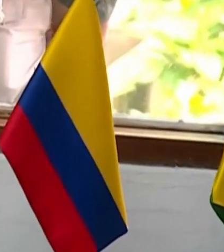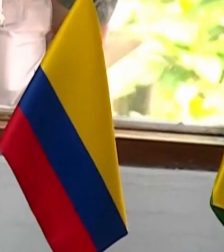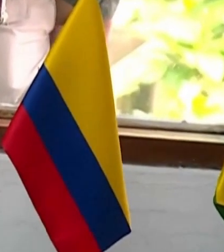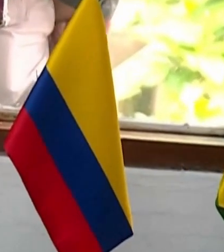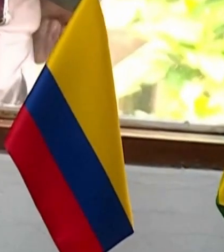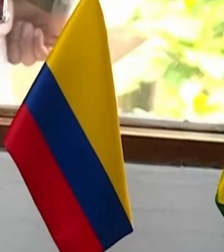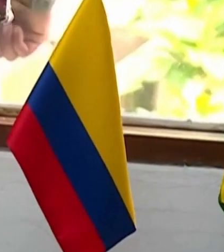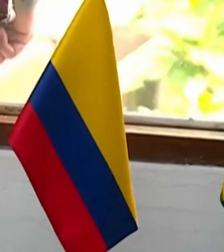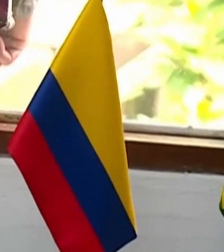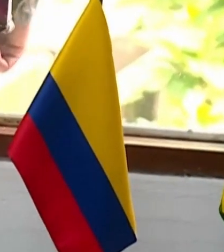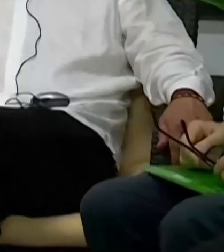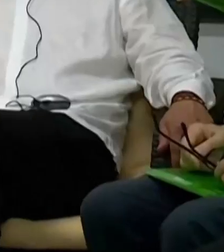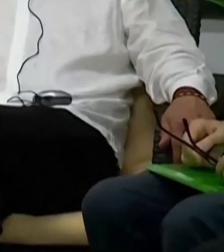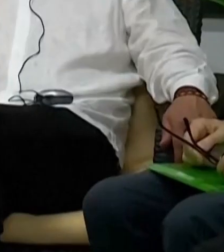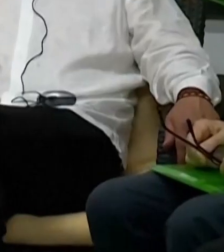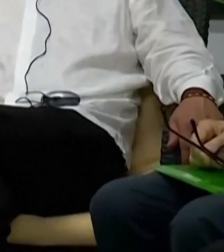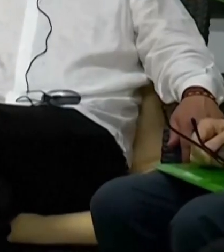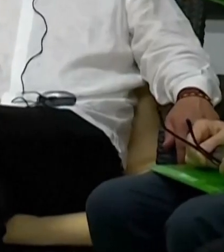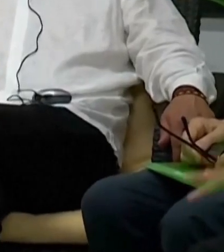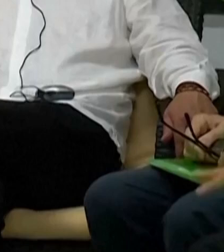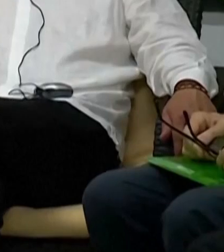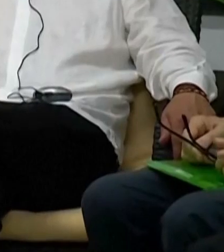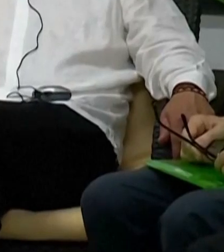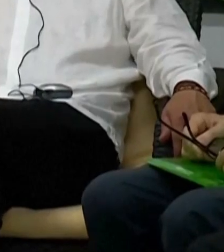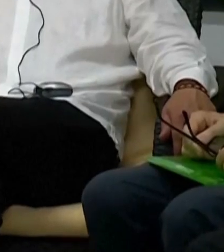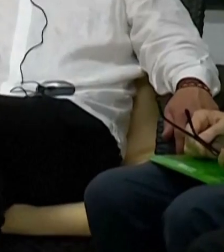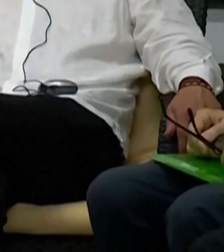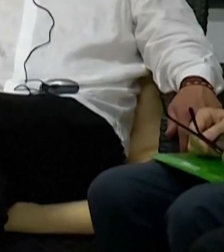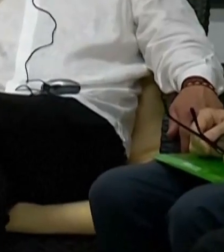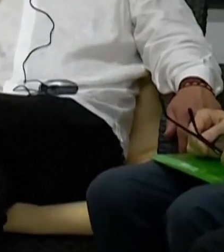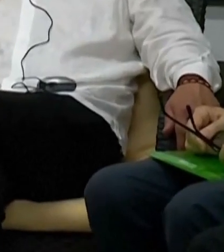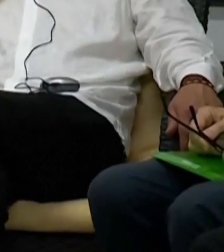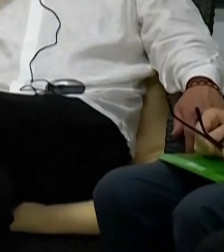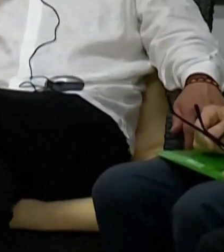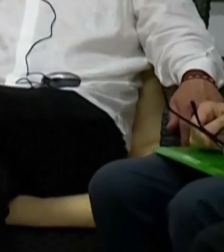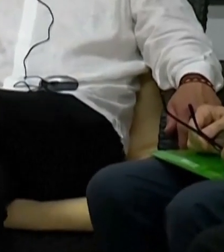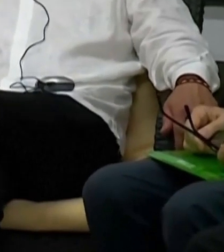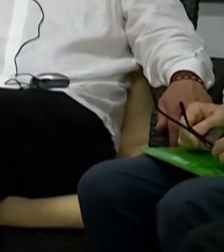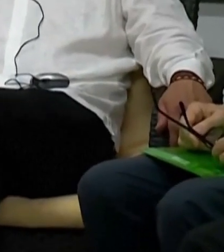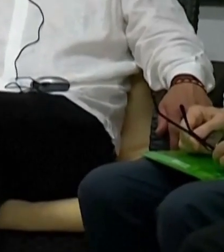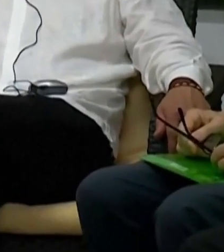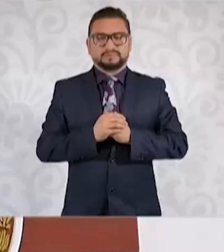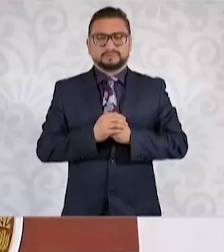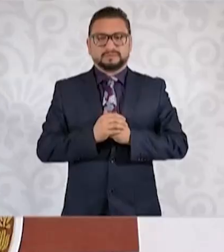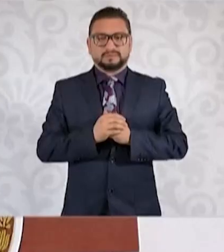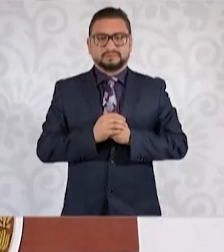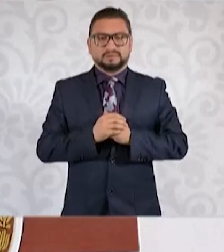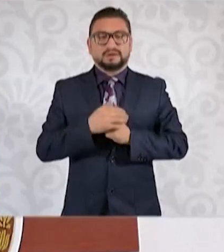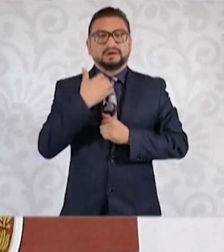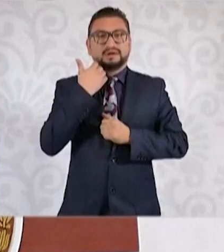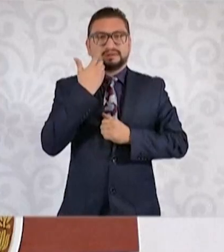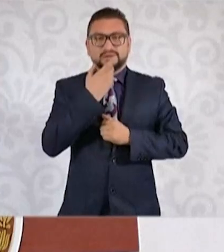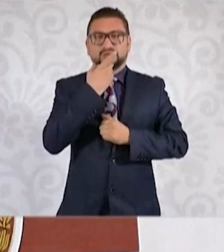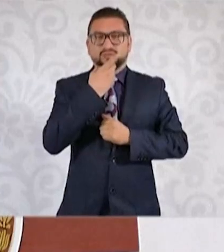foi vítima de um processo de impeachment sem fundamentação legal e esse foi o início de um período turbulento e traumático na história do Brasil na véspera a